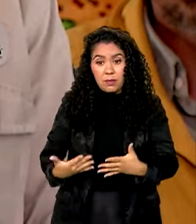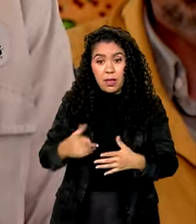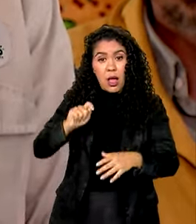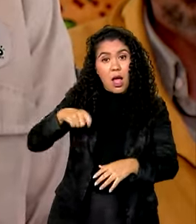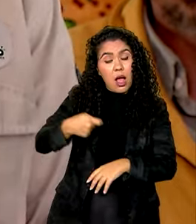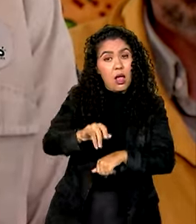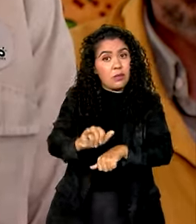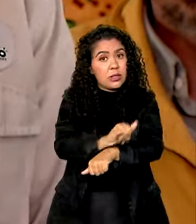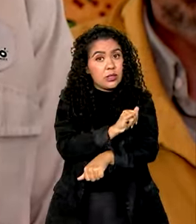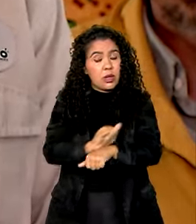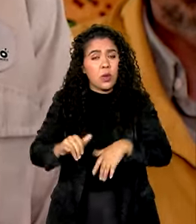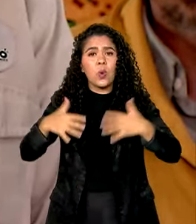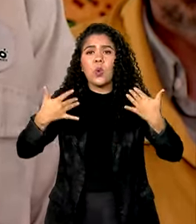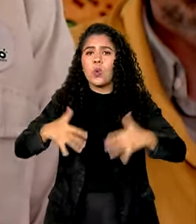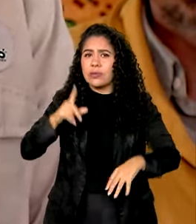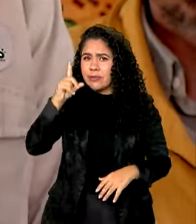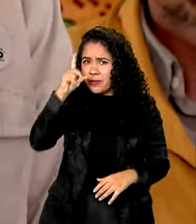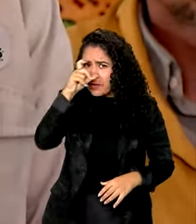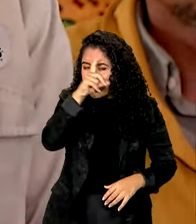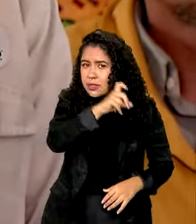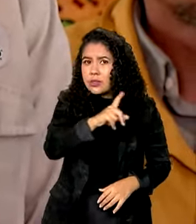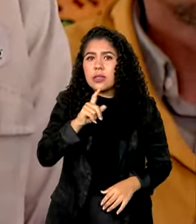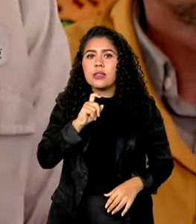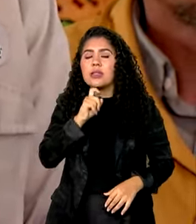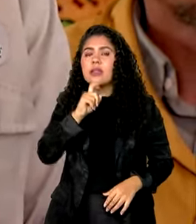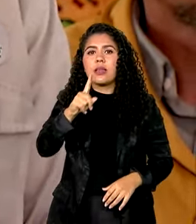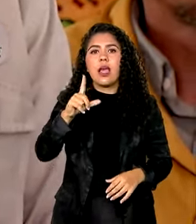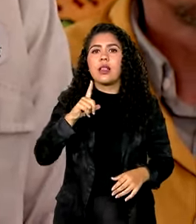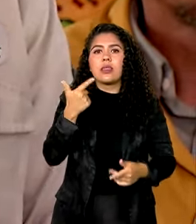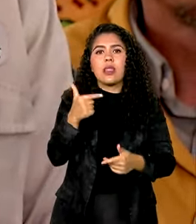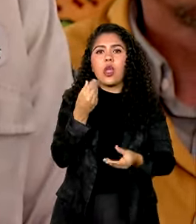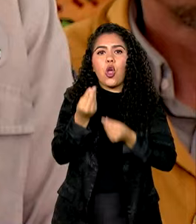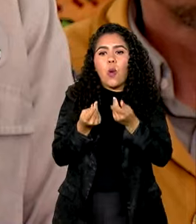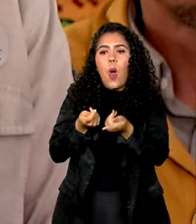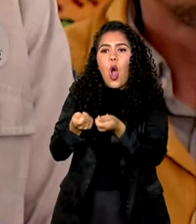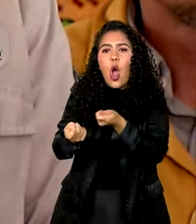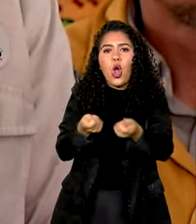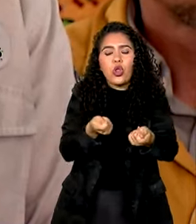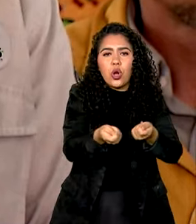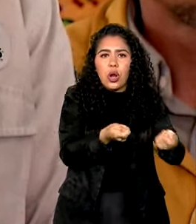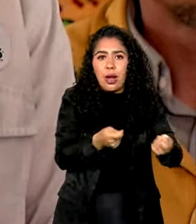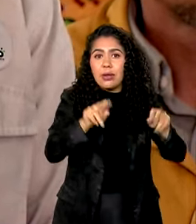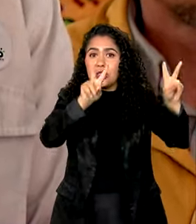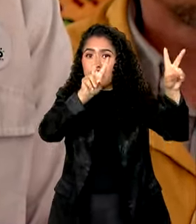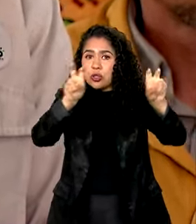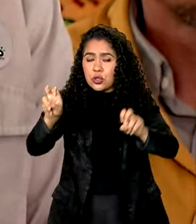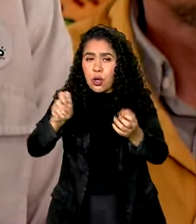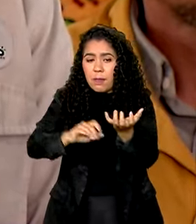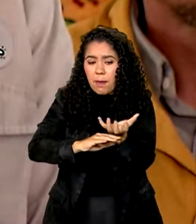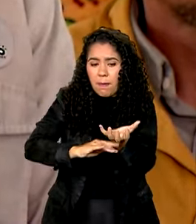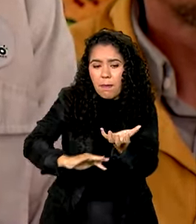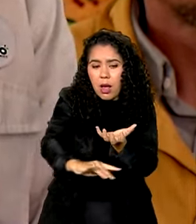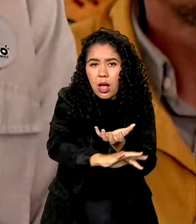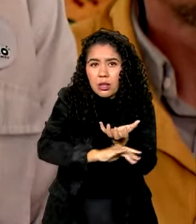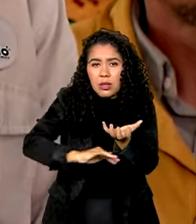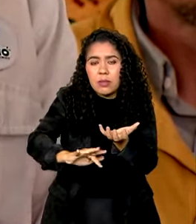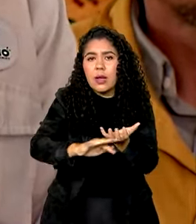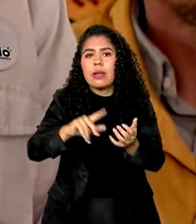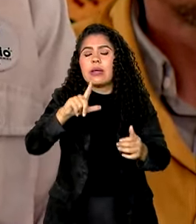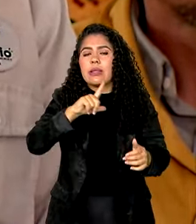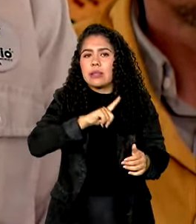complexa, ninguém tem o controle dos vetores. No caso do Pantanal, nós temos uma combinação de